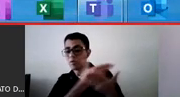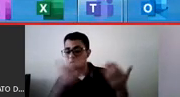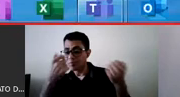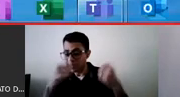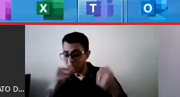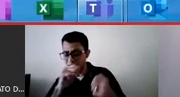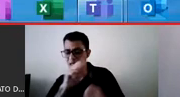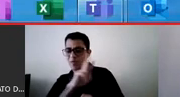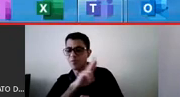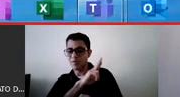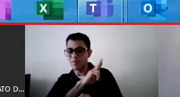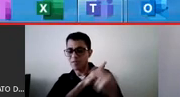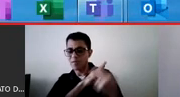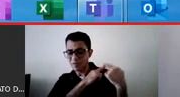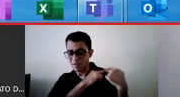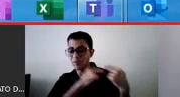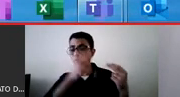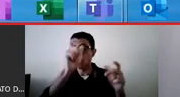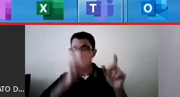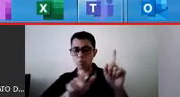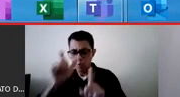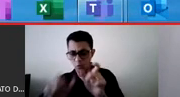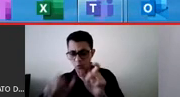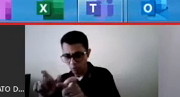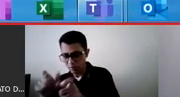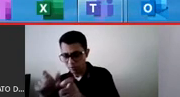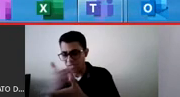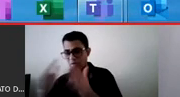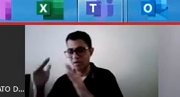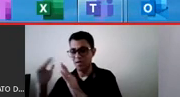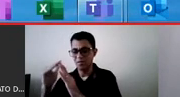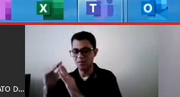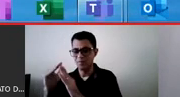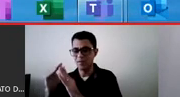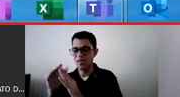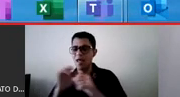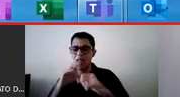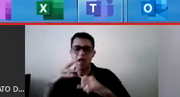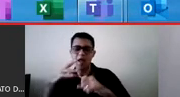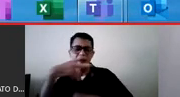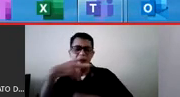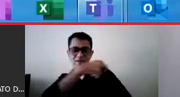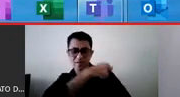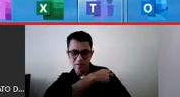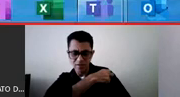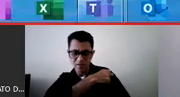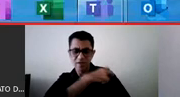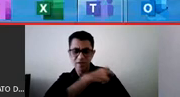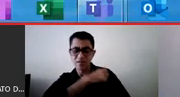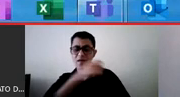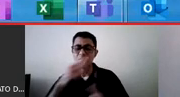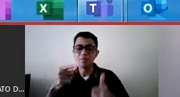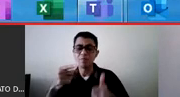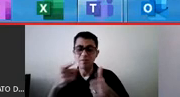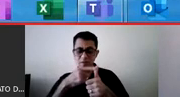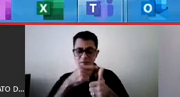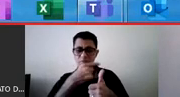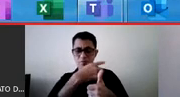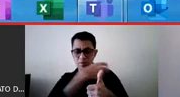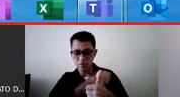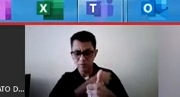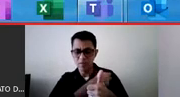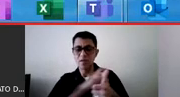ato de amor você ter uma responsabilidade com o outro. Vacinas. A vacina veio agora a primeira dose, em